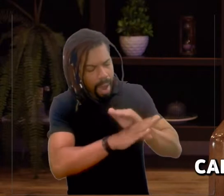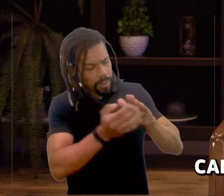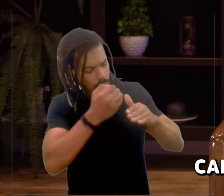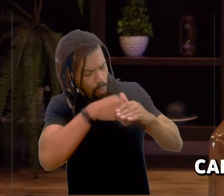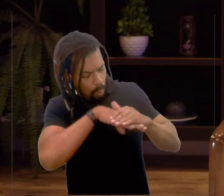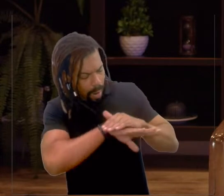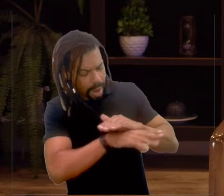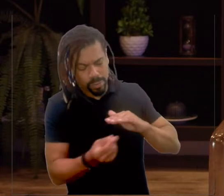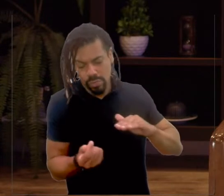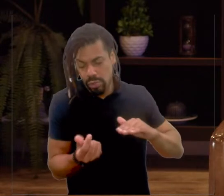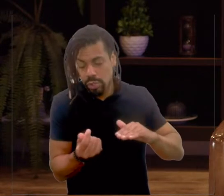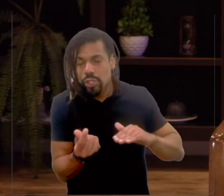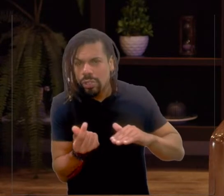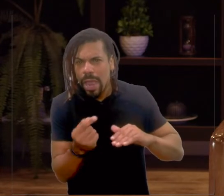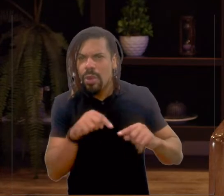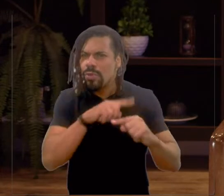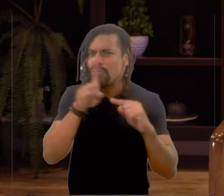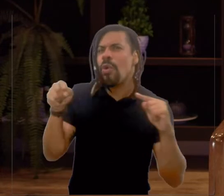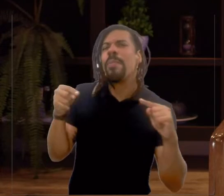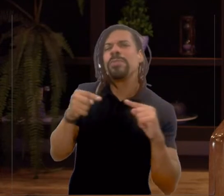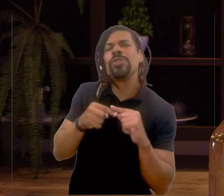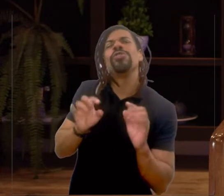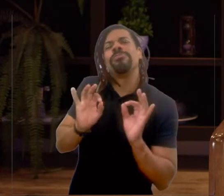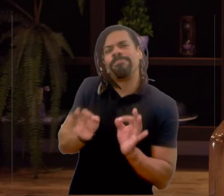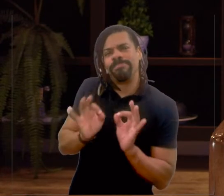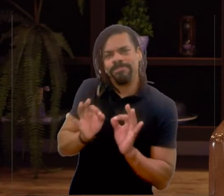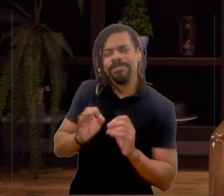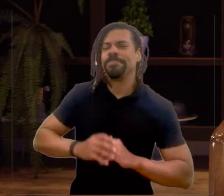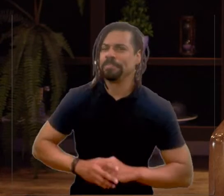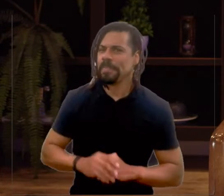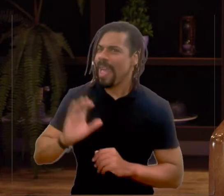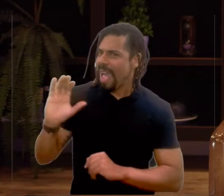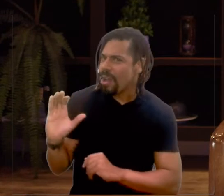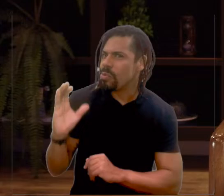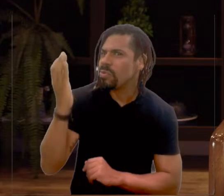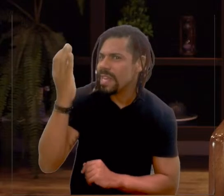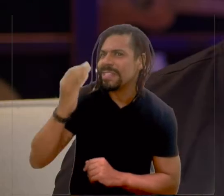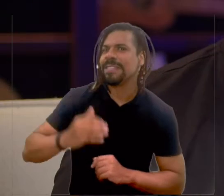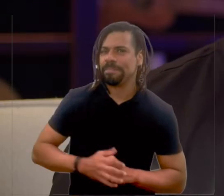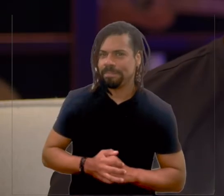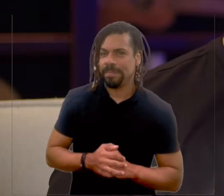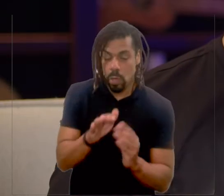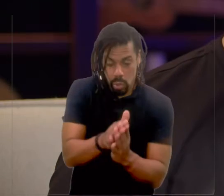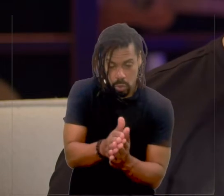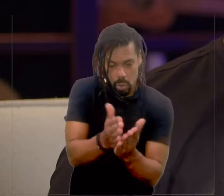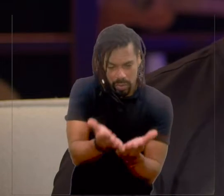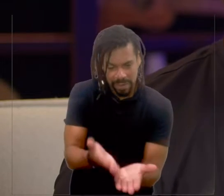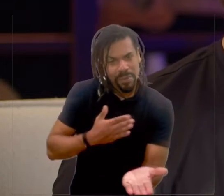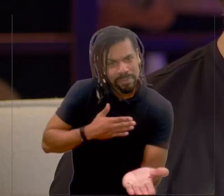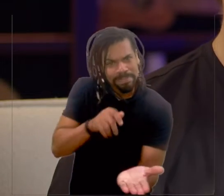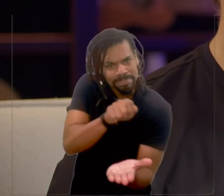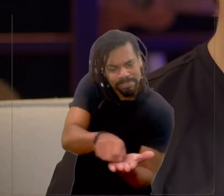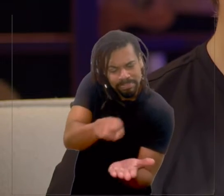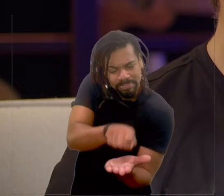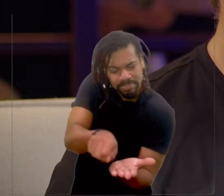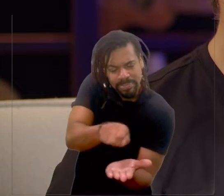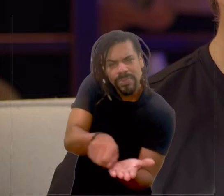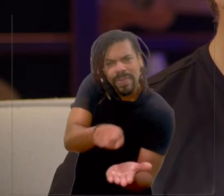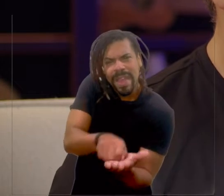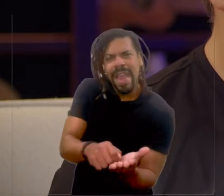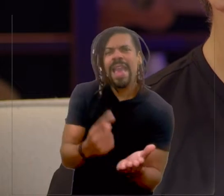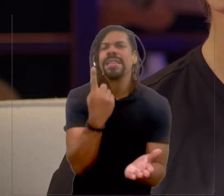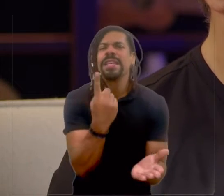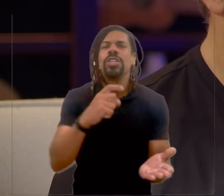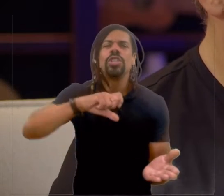acumulando guardando recursos para que esse objetivos efetivamente sejam realizados então aqui no livro investimento perfeito